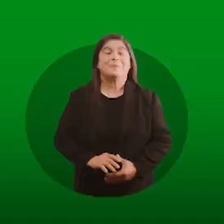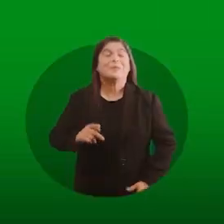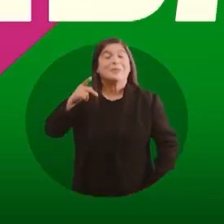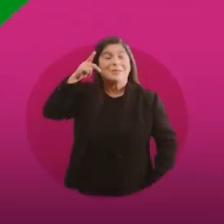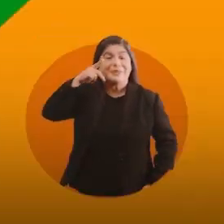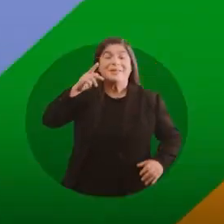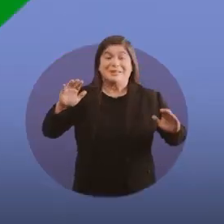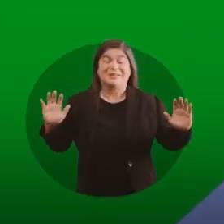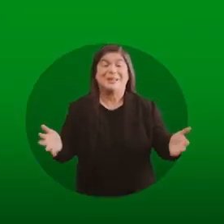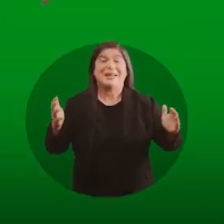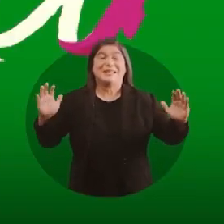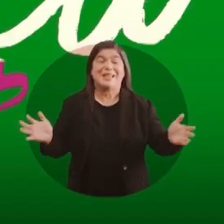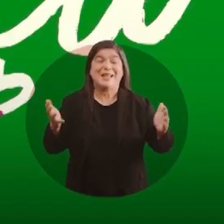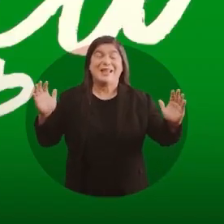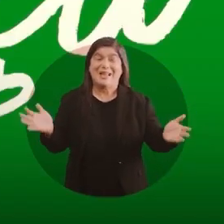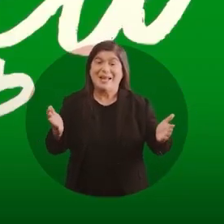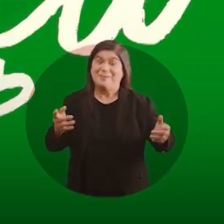idosos.